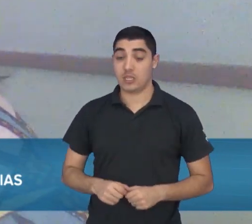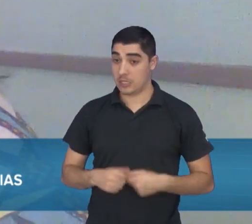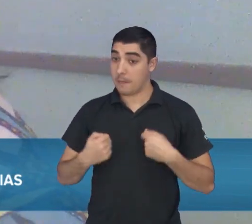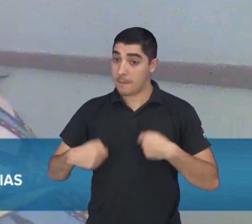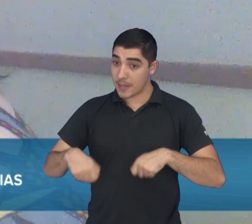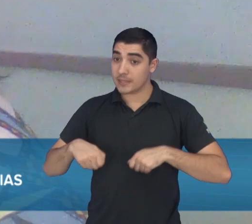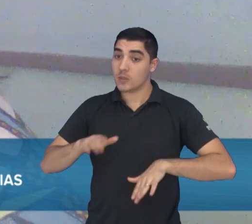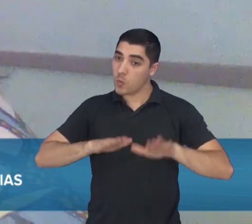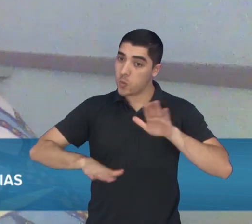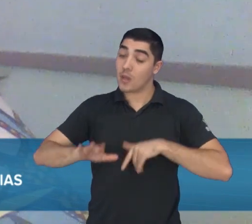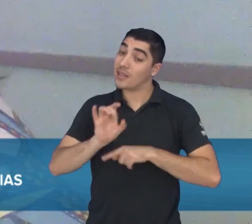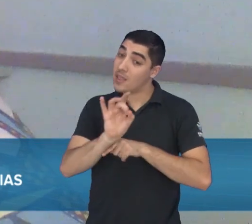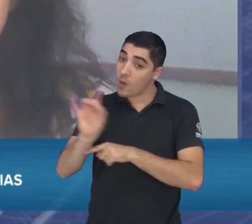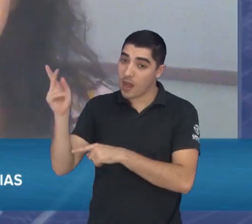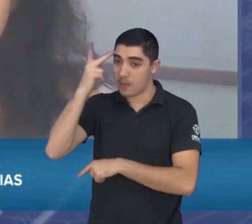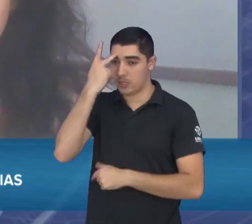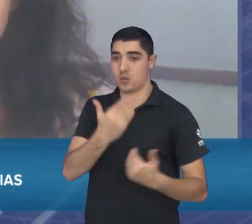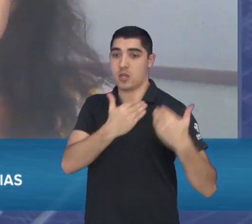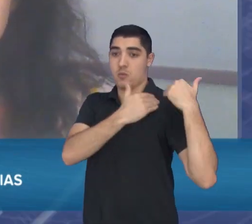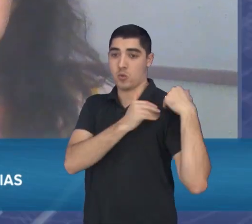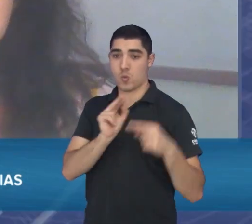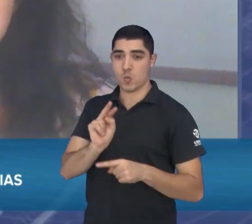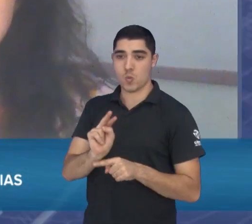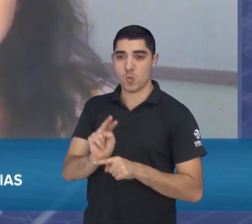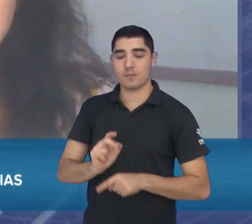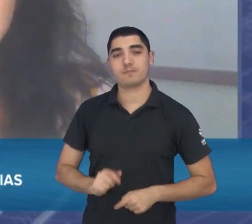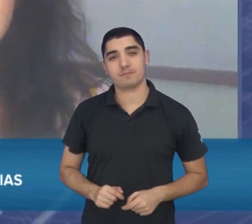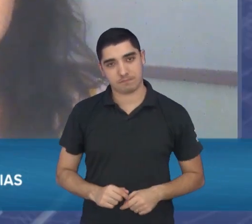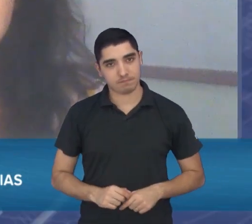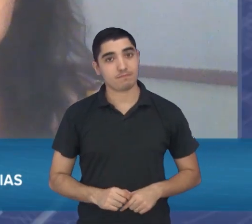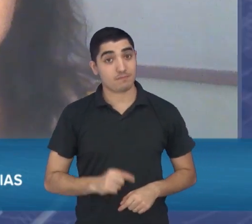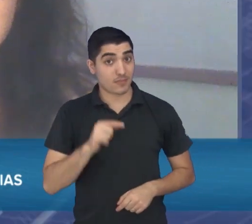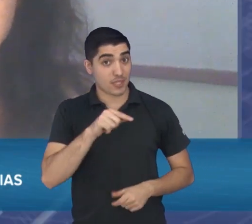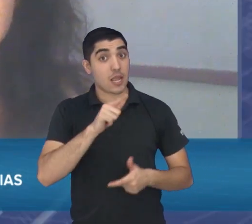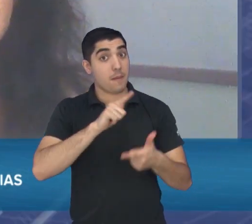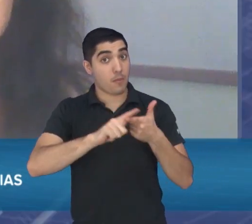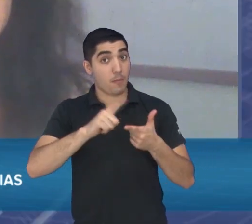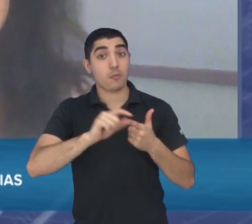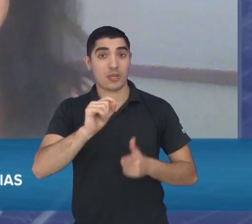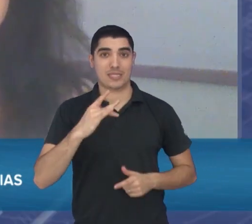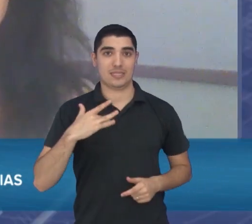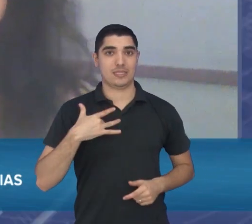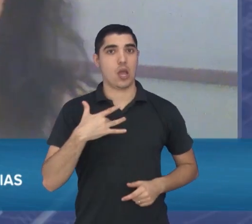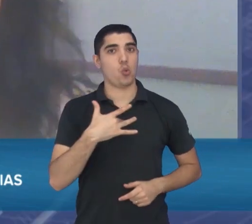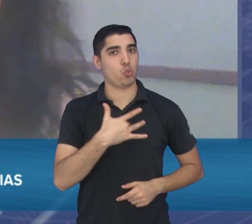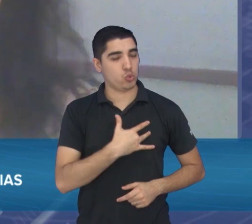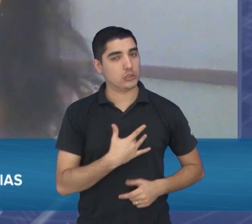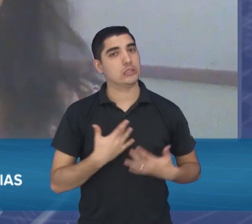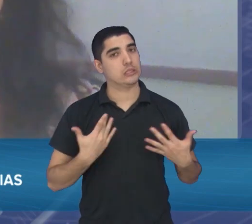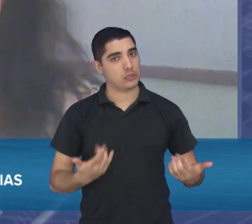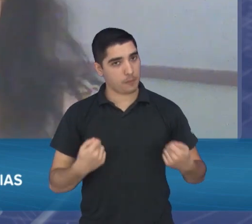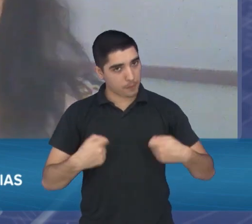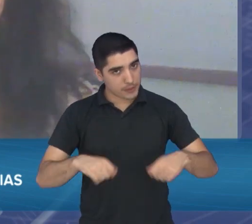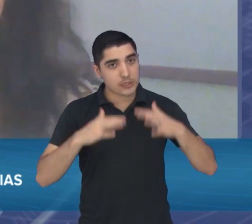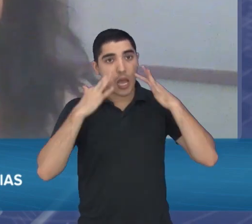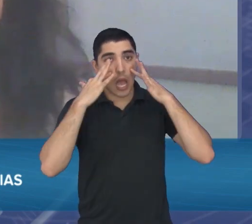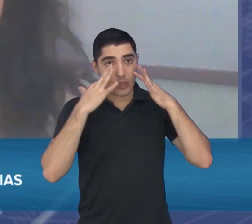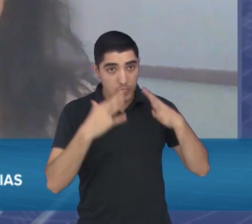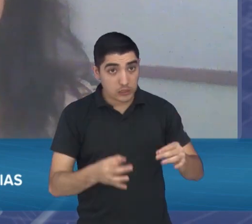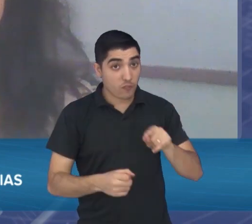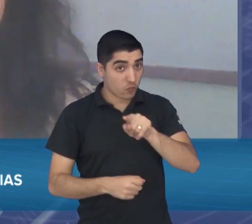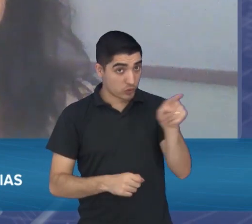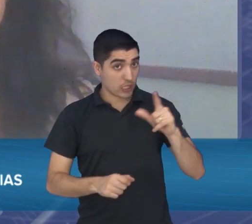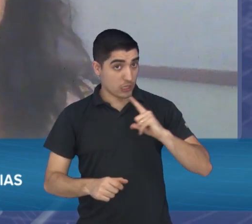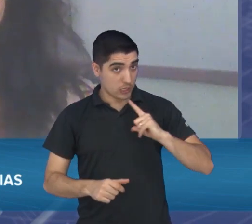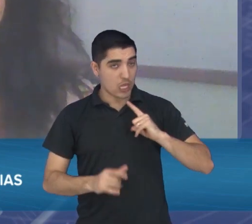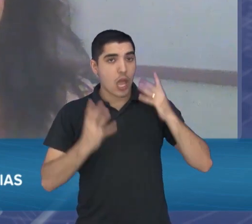de cada tutor. E aí a gente está falando de um problema de saúde pública, né? Então atenção também, aqueles que têm animais